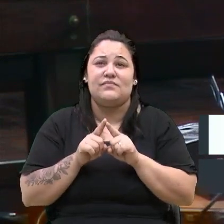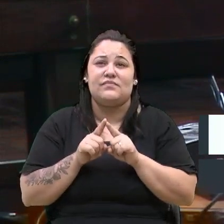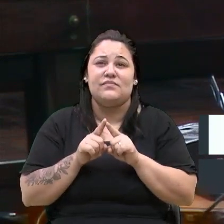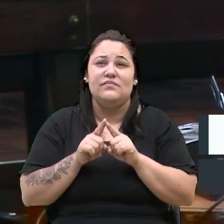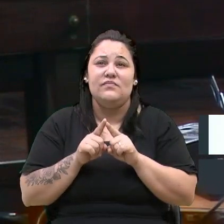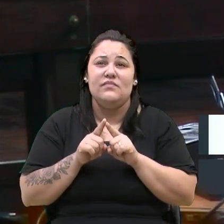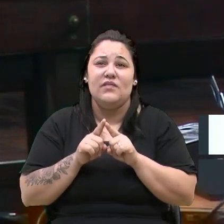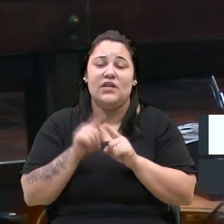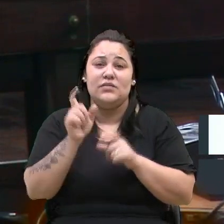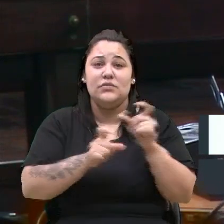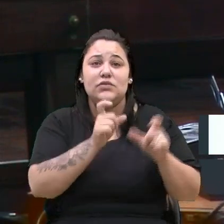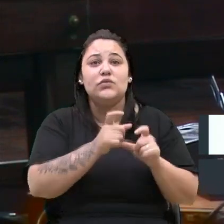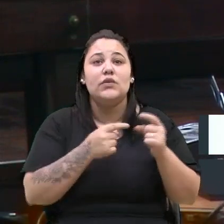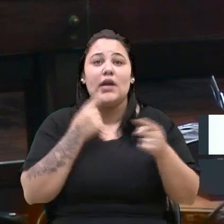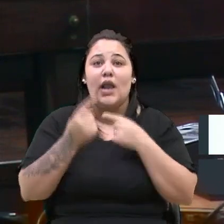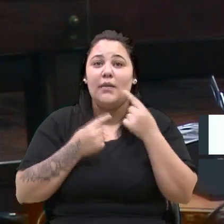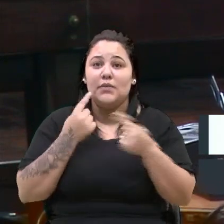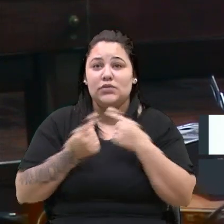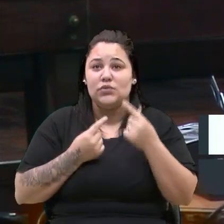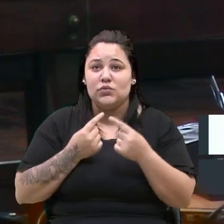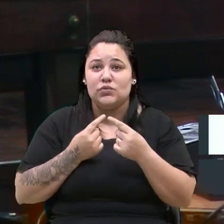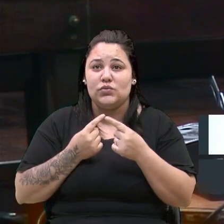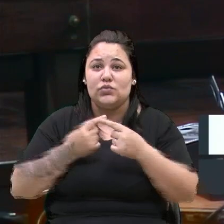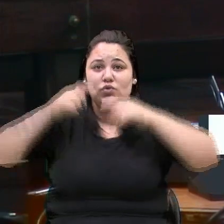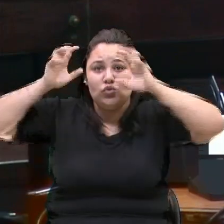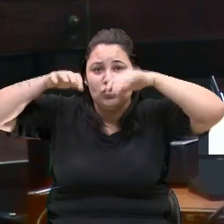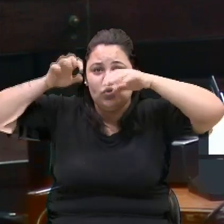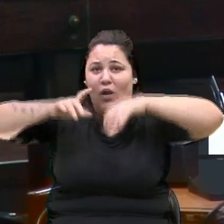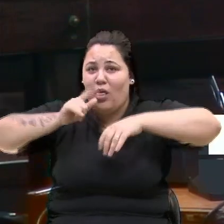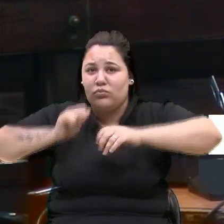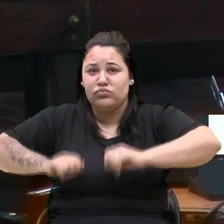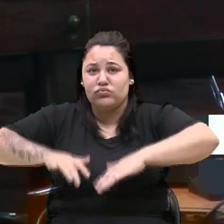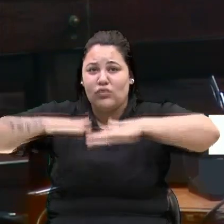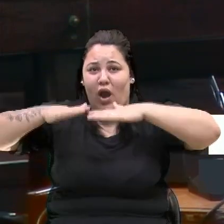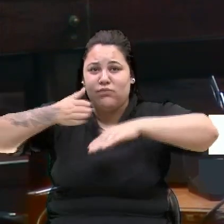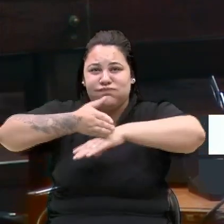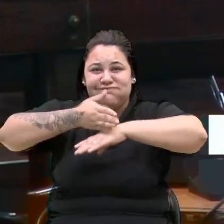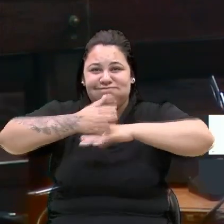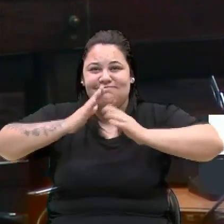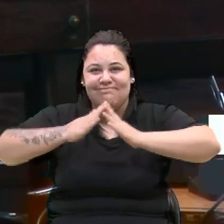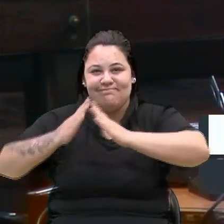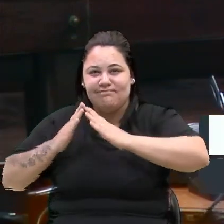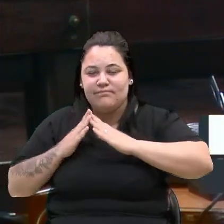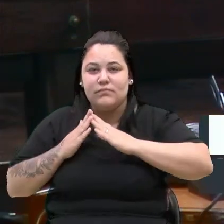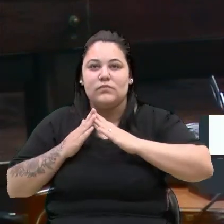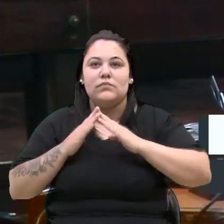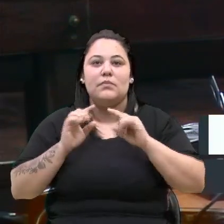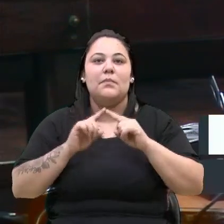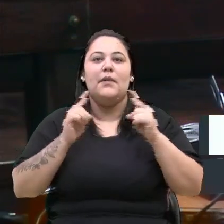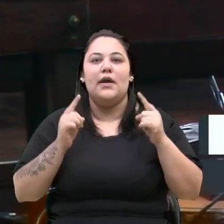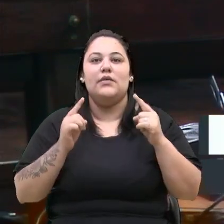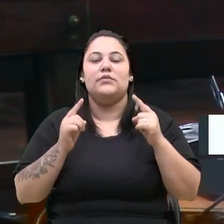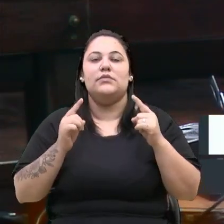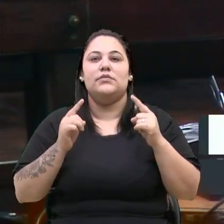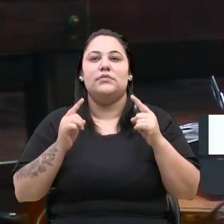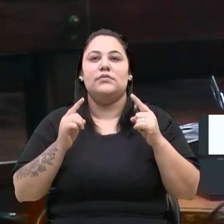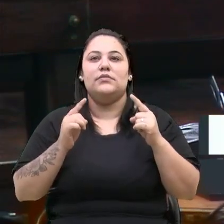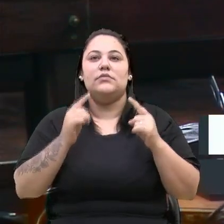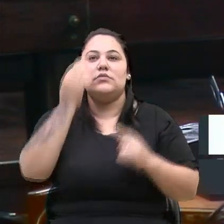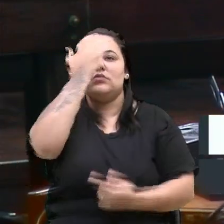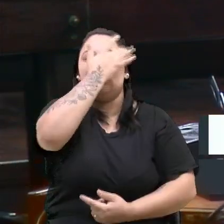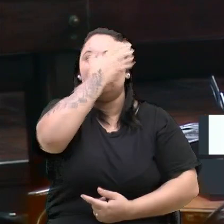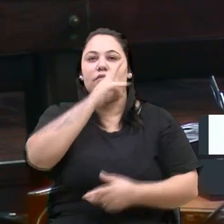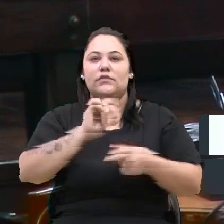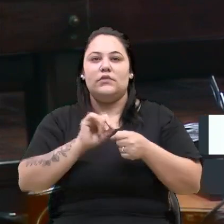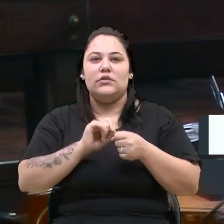aquelas pessoas reclamando ali daqueles alagamentos, né, que estavam alagadas as casas, mas o prefeito fez uma explanação